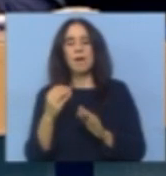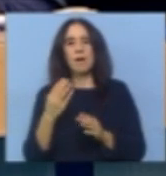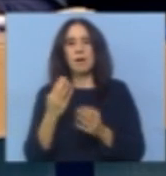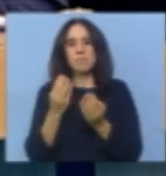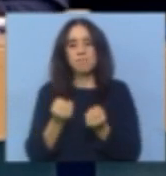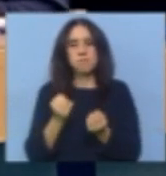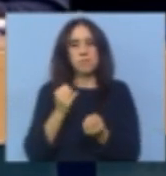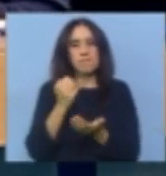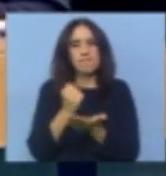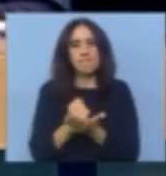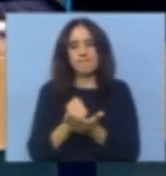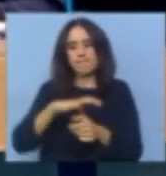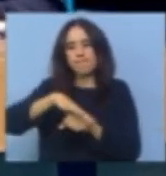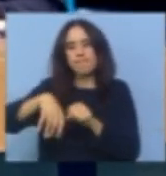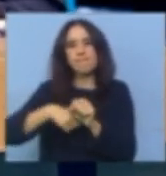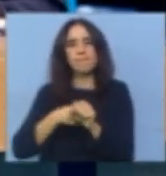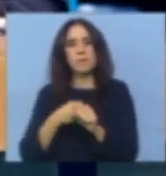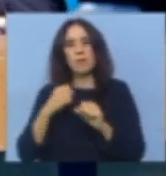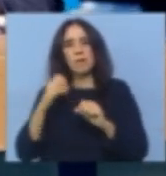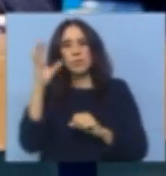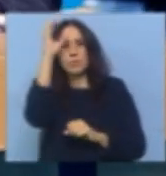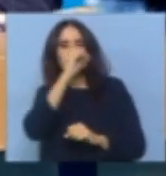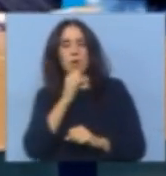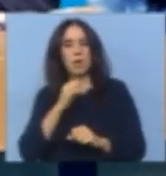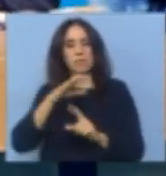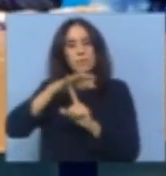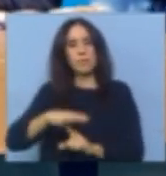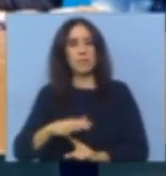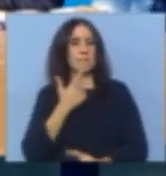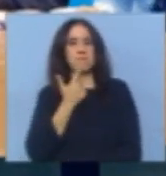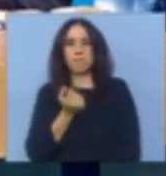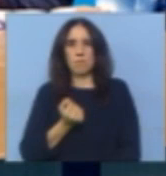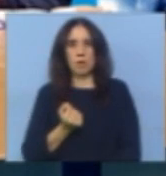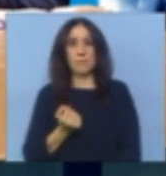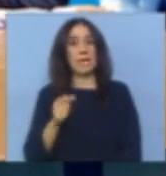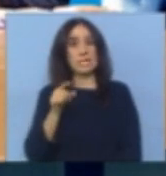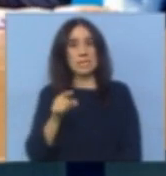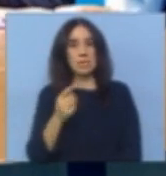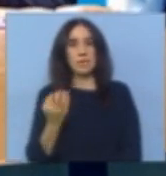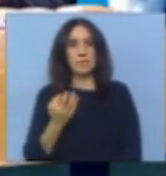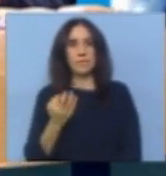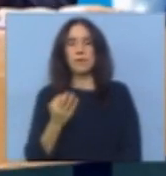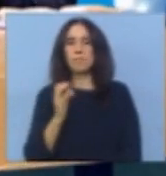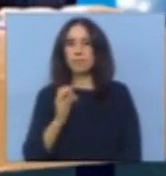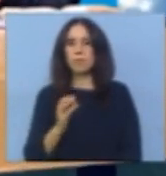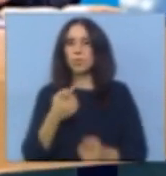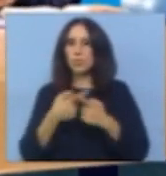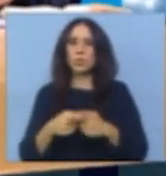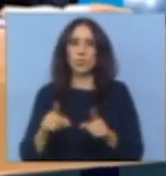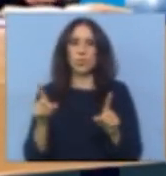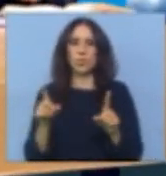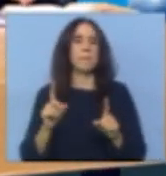explorada, destruída, oprimida. E então isto marca aqui uma diferença, não